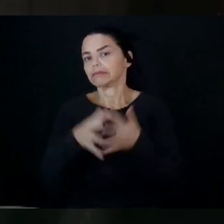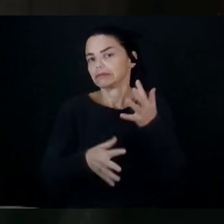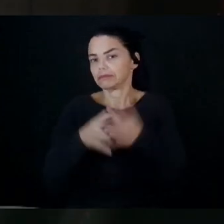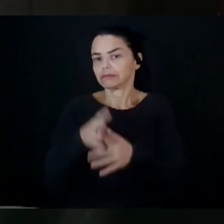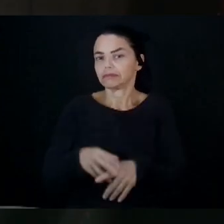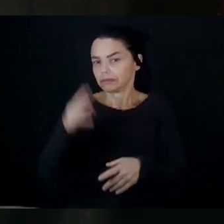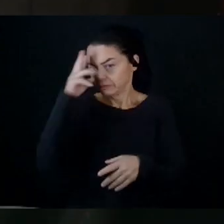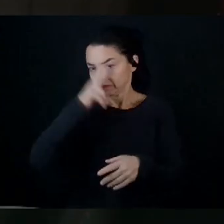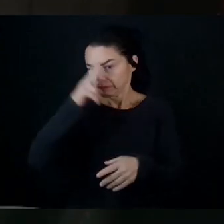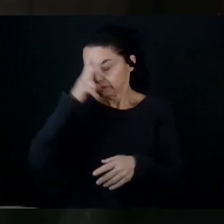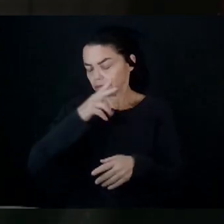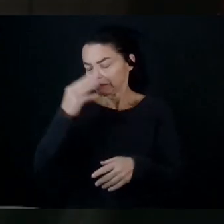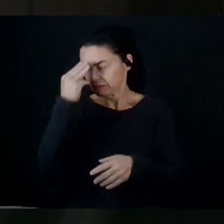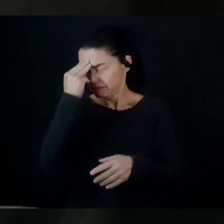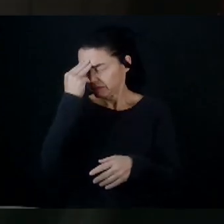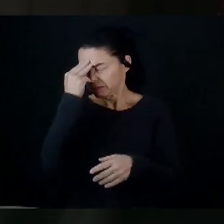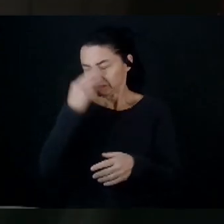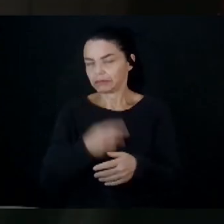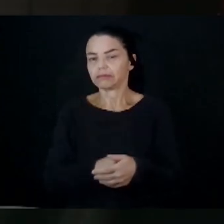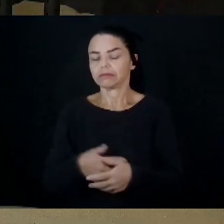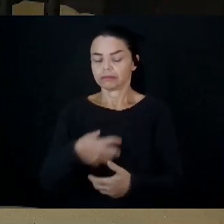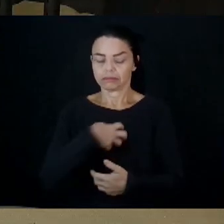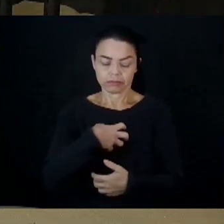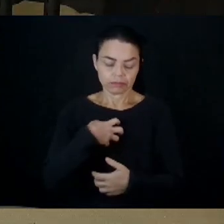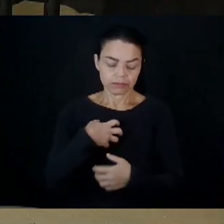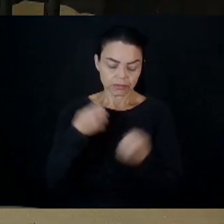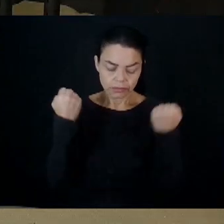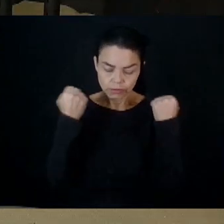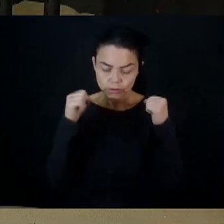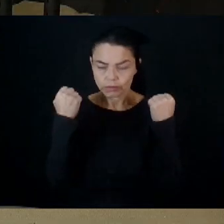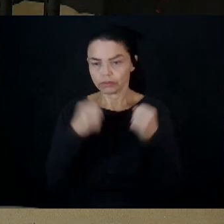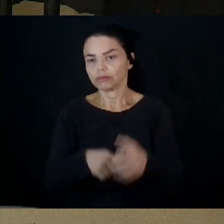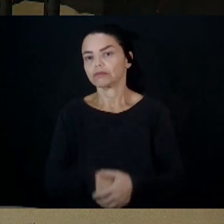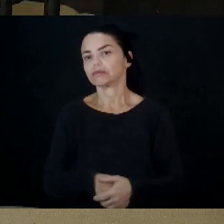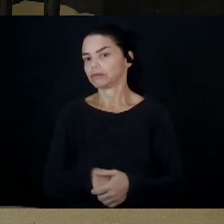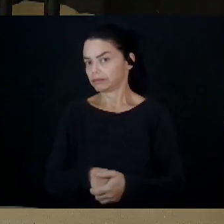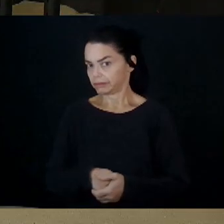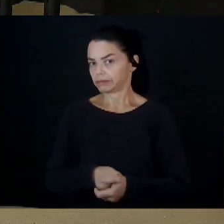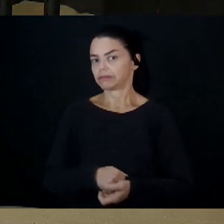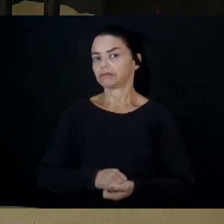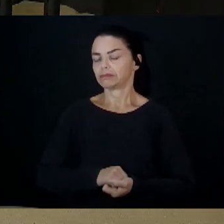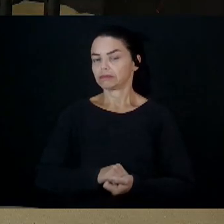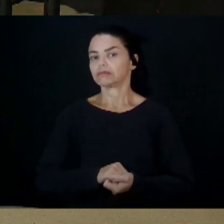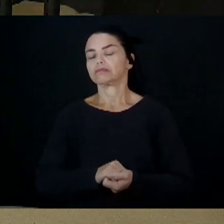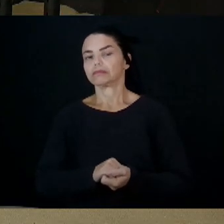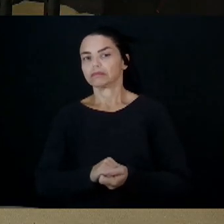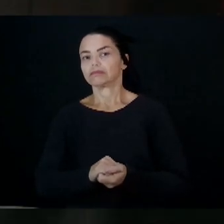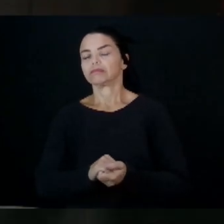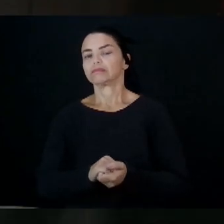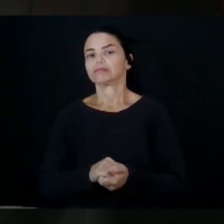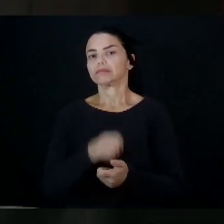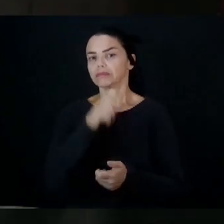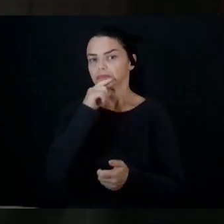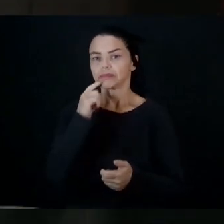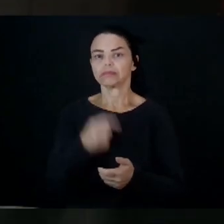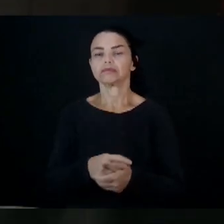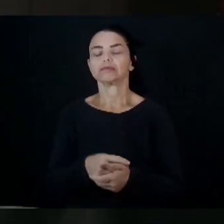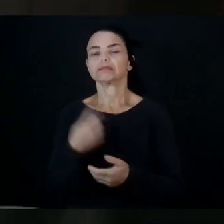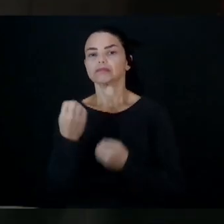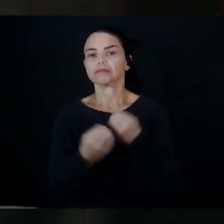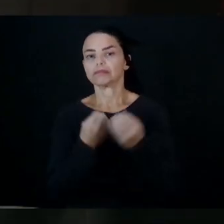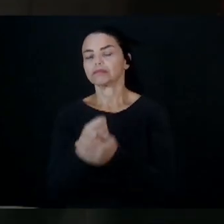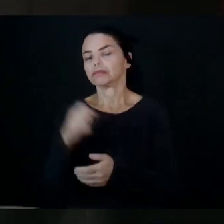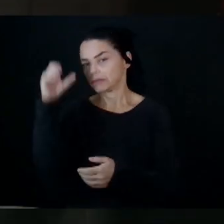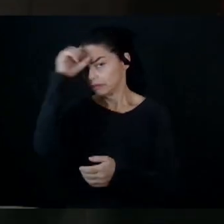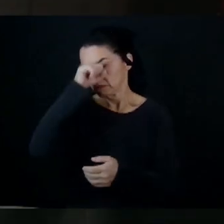E emoções, né? Nossa, também. Um turbilhão de emoções. Turbilhão de emoções. É verdade. Olha só, gente, como é bom a gente aprender,